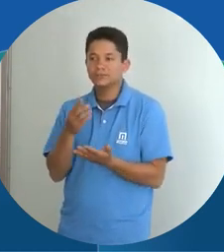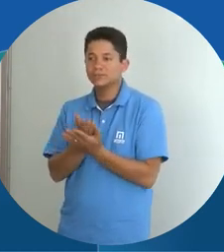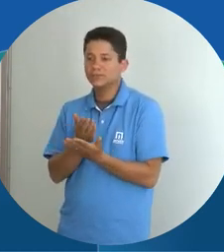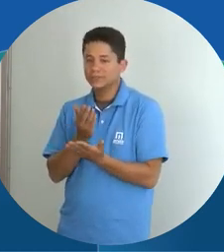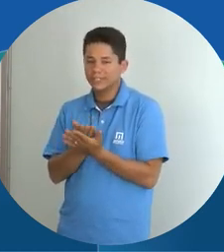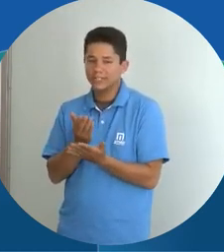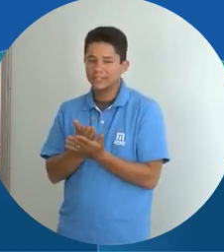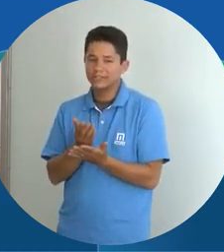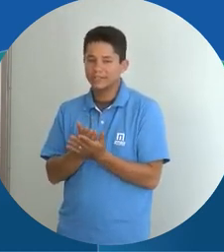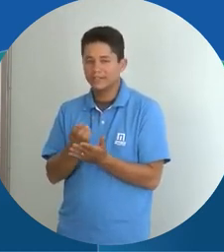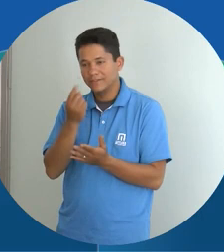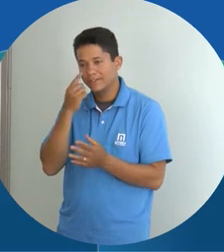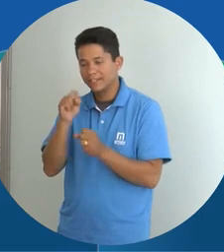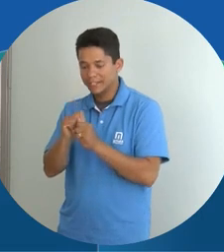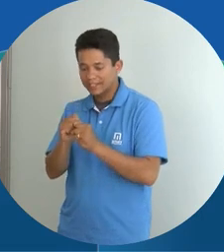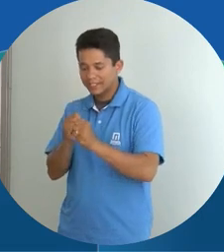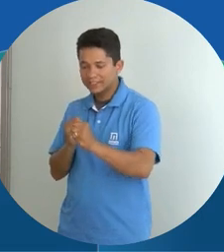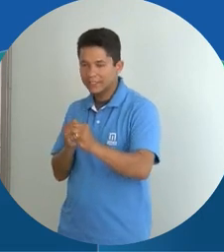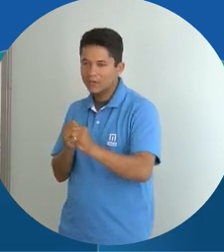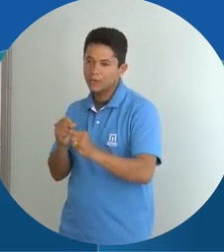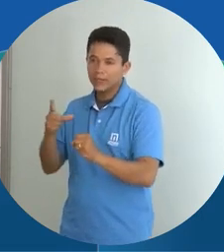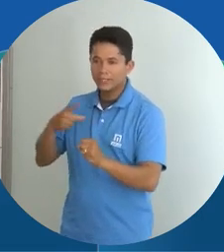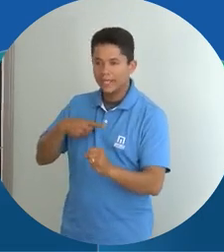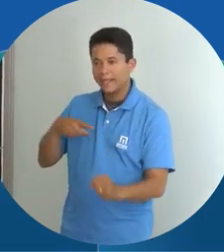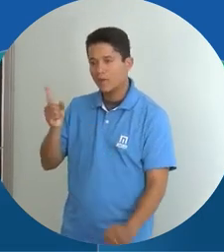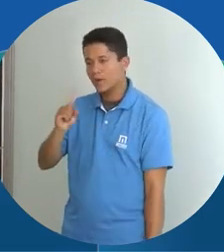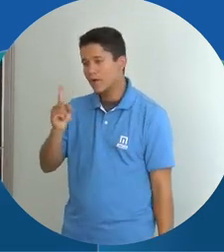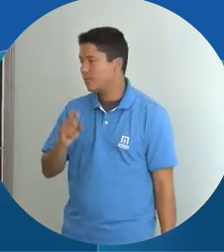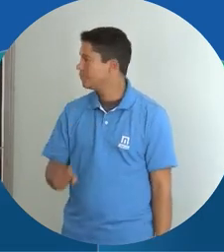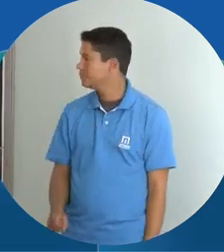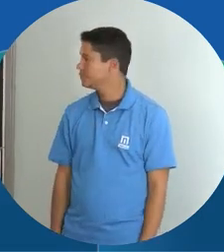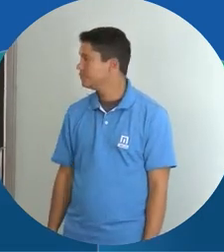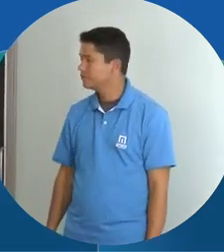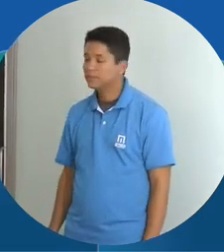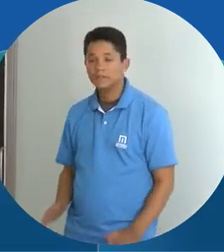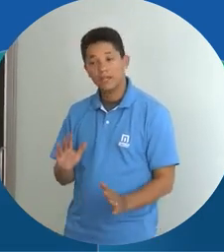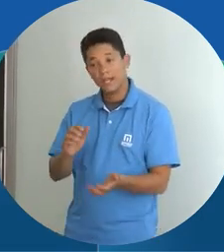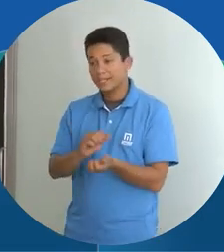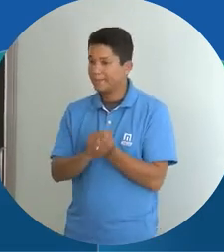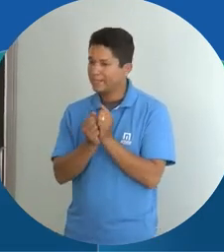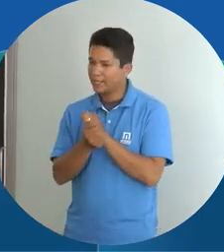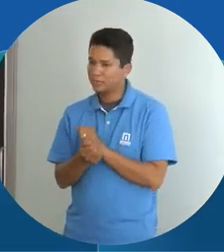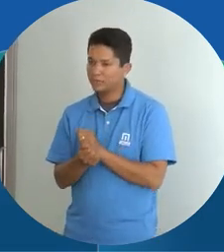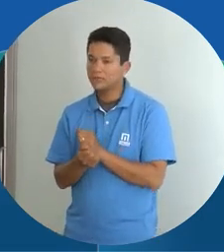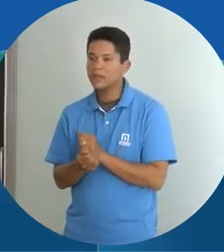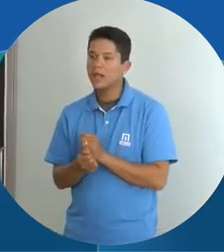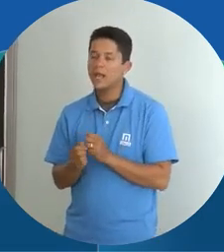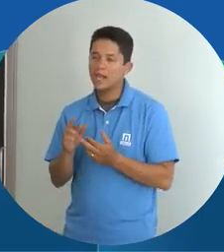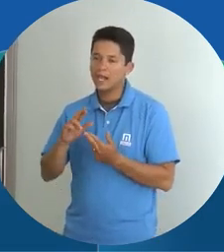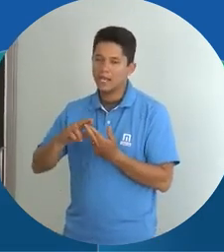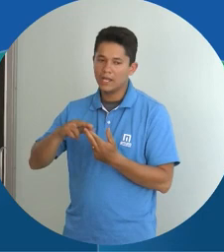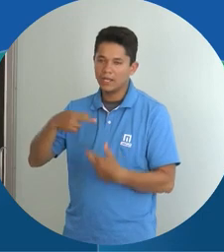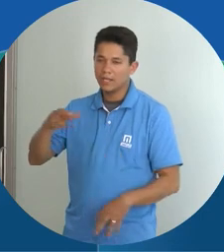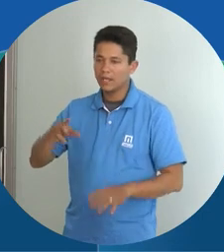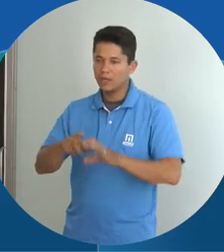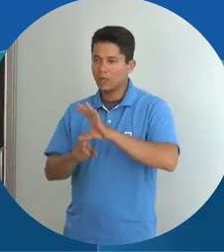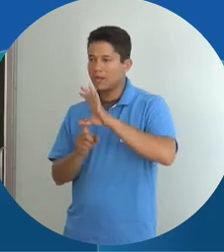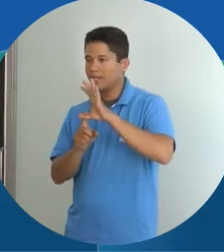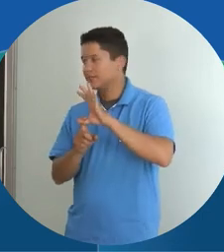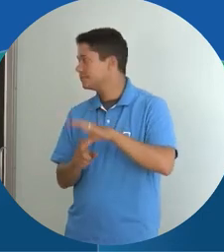está com muita tração ou não, e isso é adaptado. Mas, basicamente, ela é ancorada dessa forma.